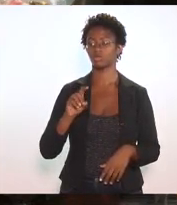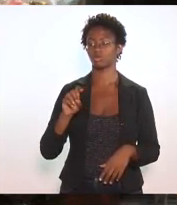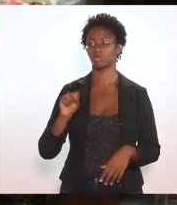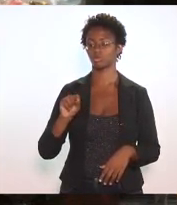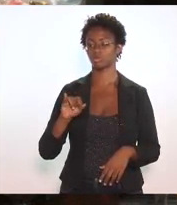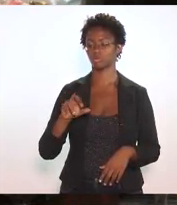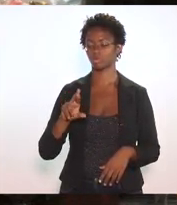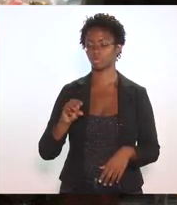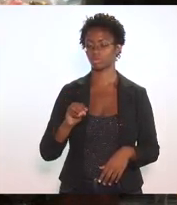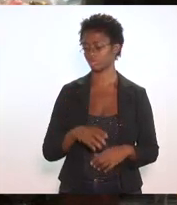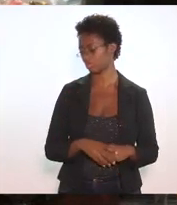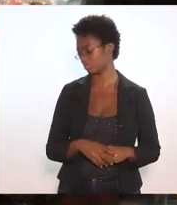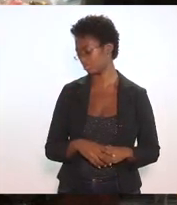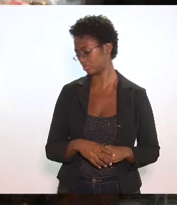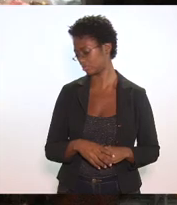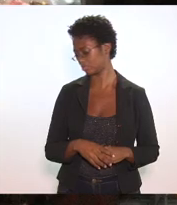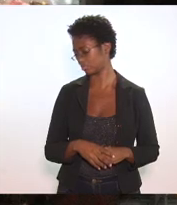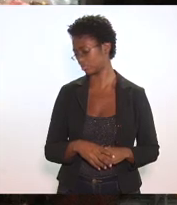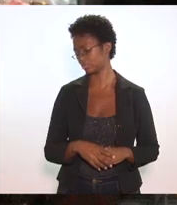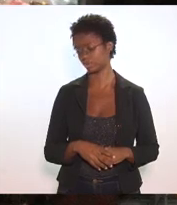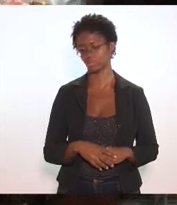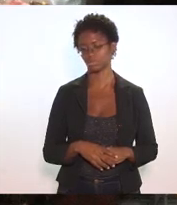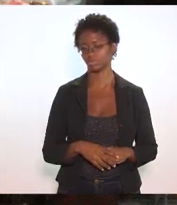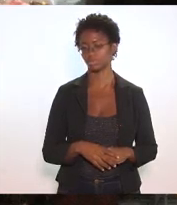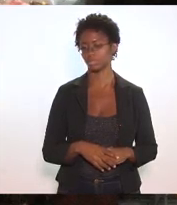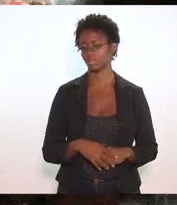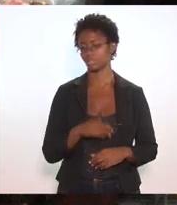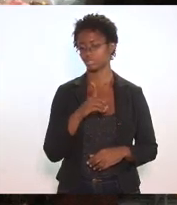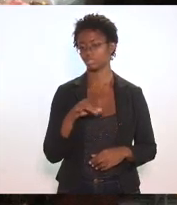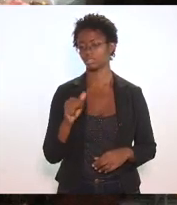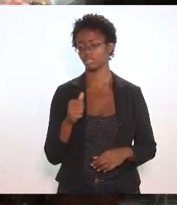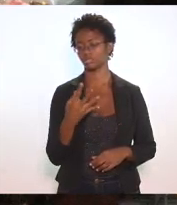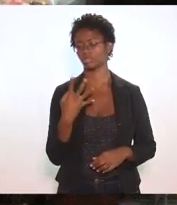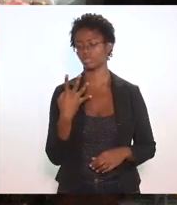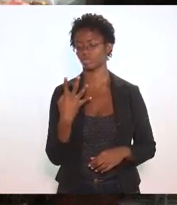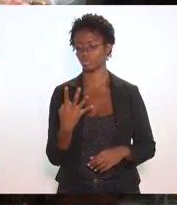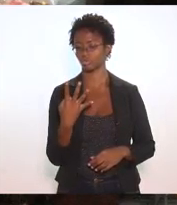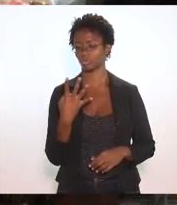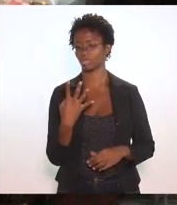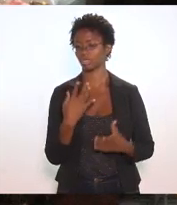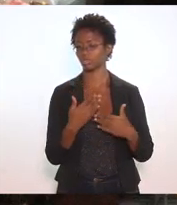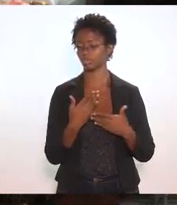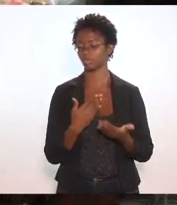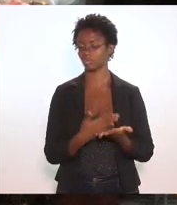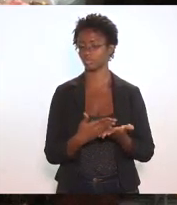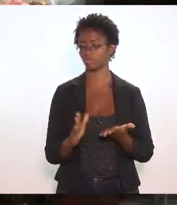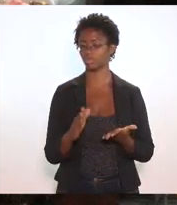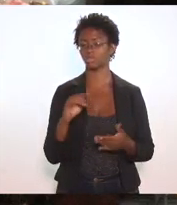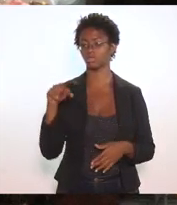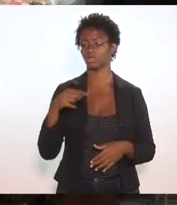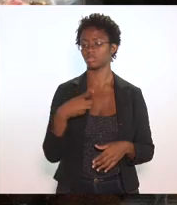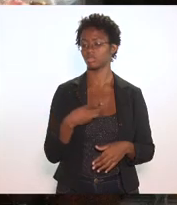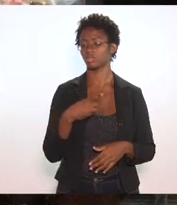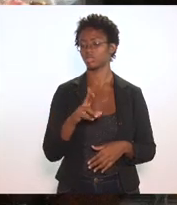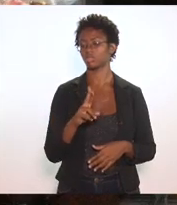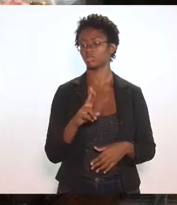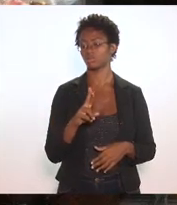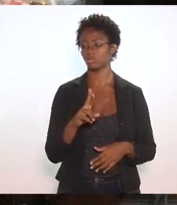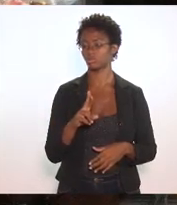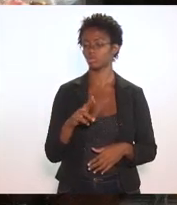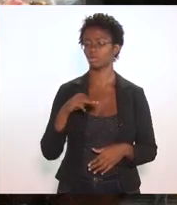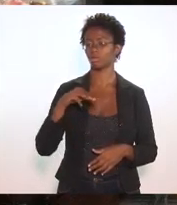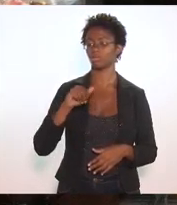Chambrian. A partir do dia 4, a doutora Magna estará conosco acompanhando todos os